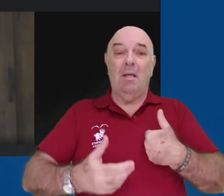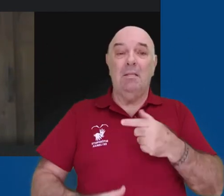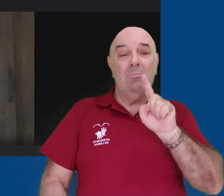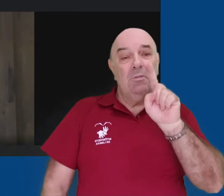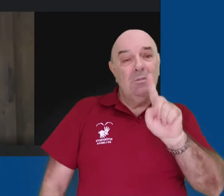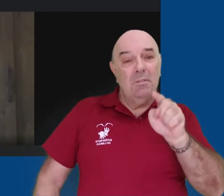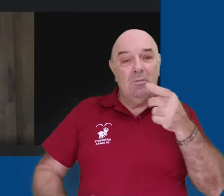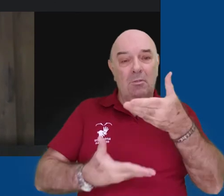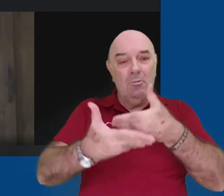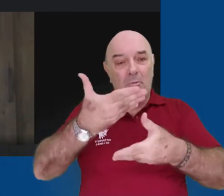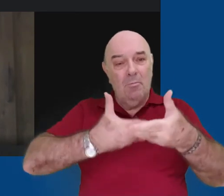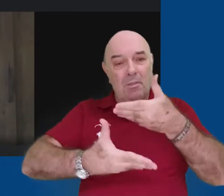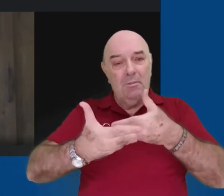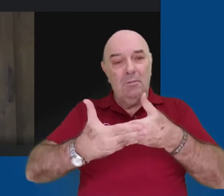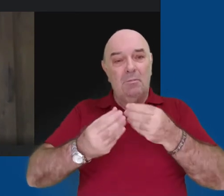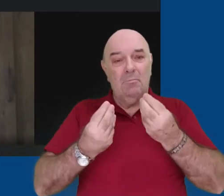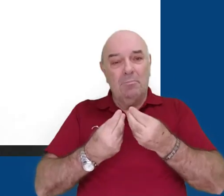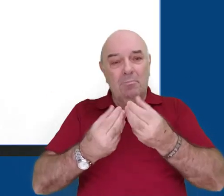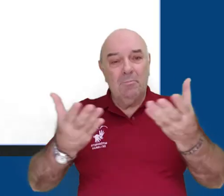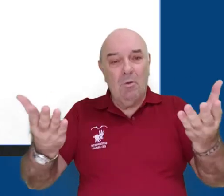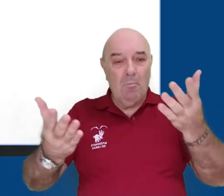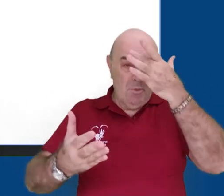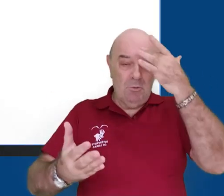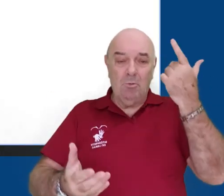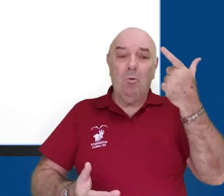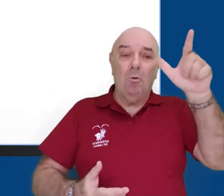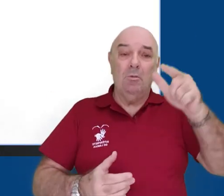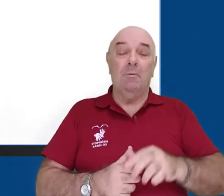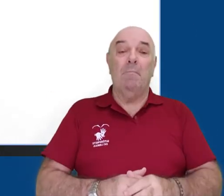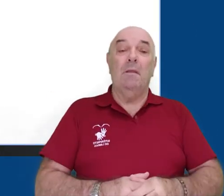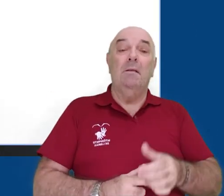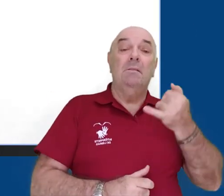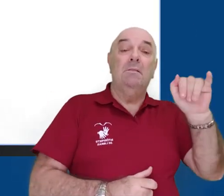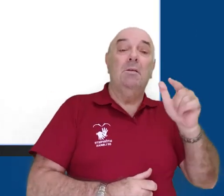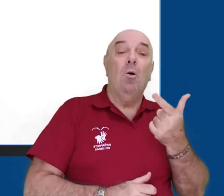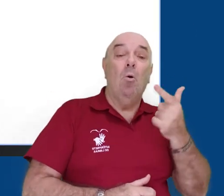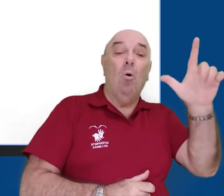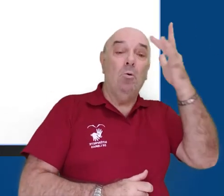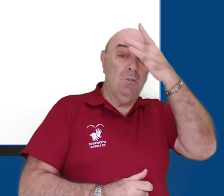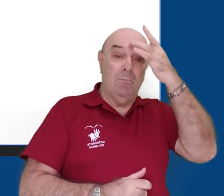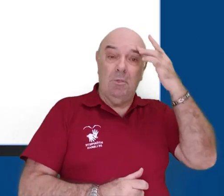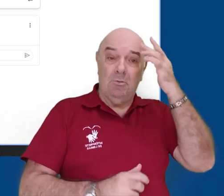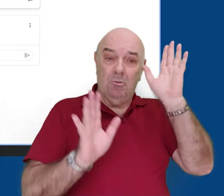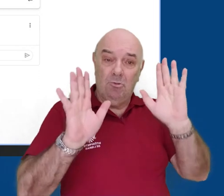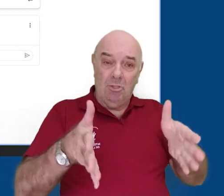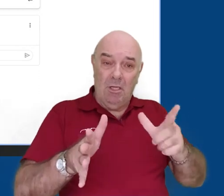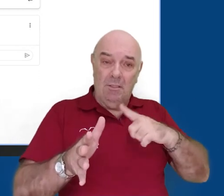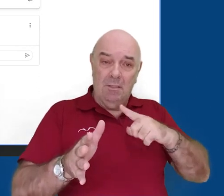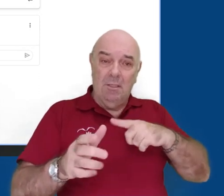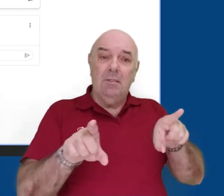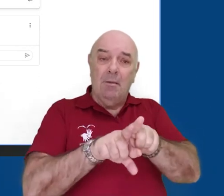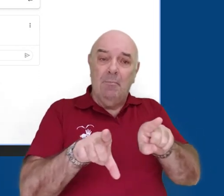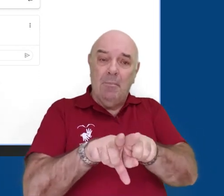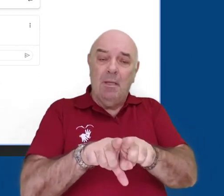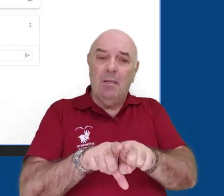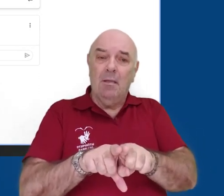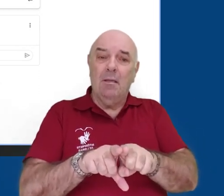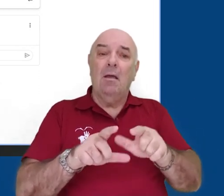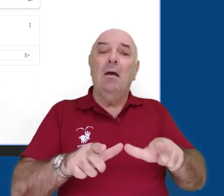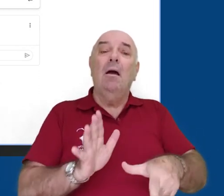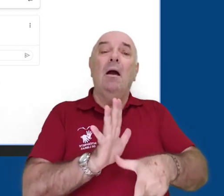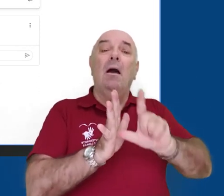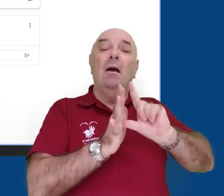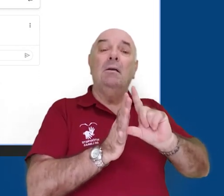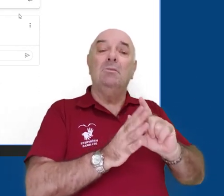seguida, selecione Compartilhar. Caso outra pessoa já esteja fazendo uma apresentação, uma janela